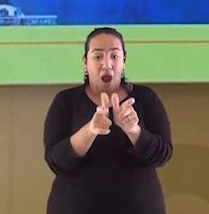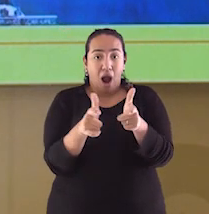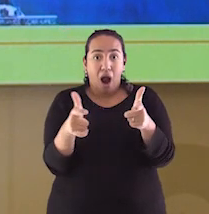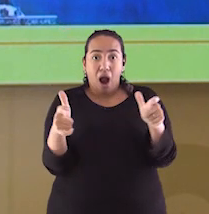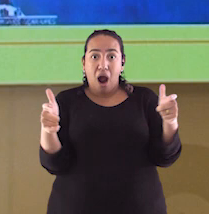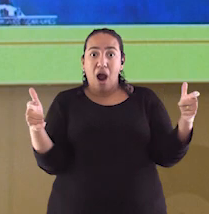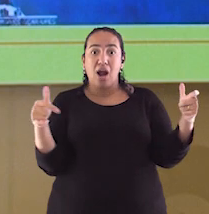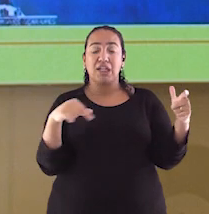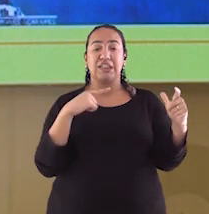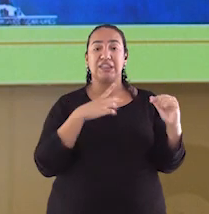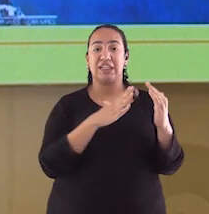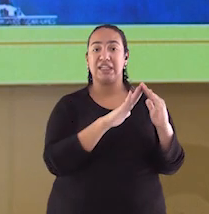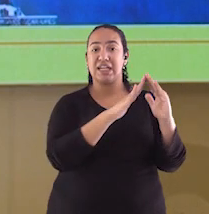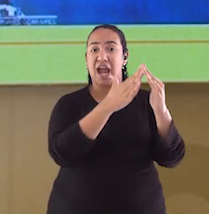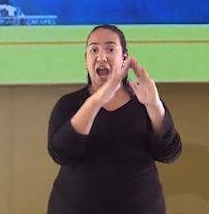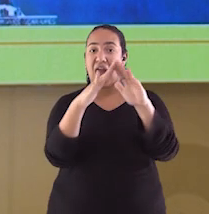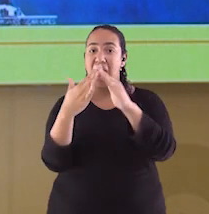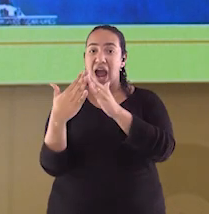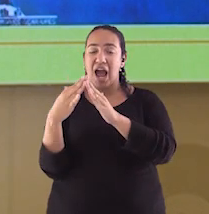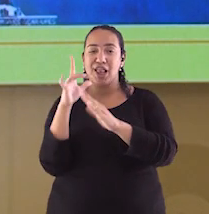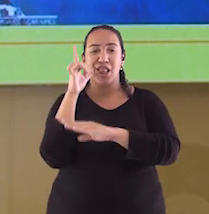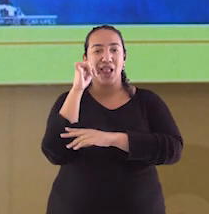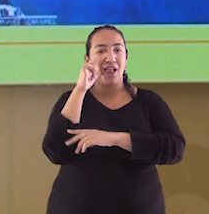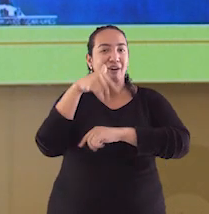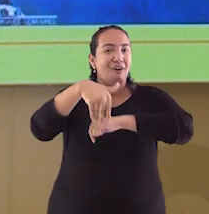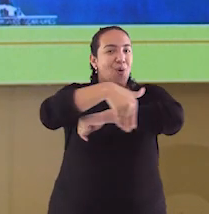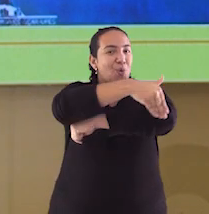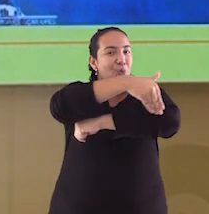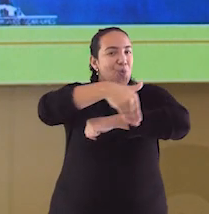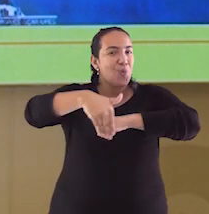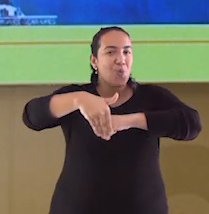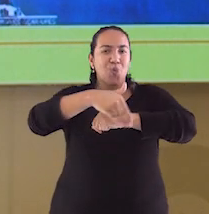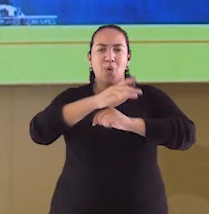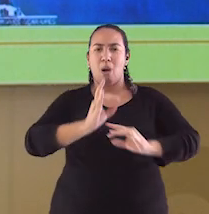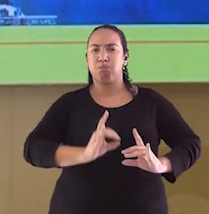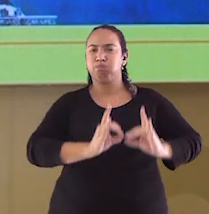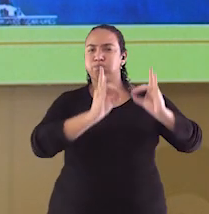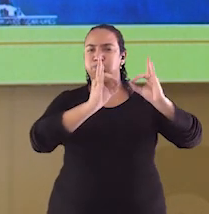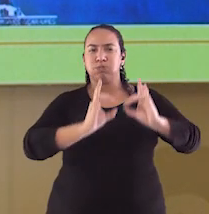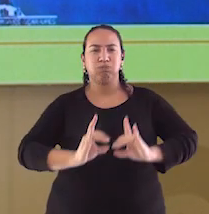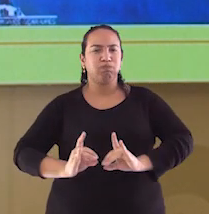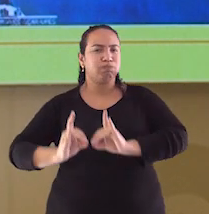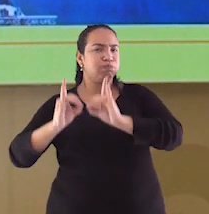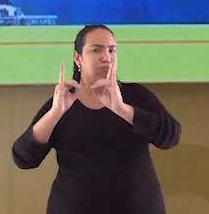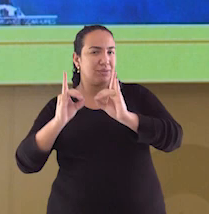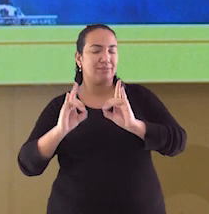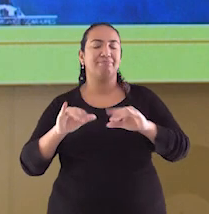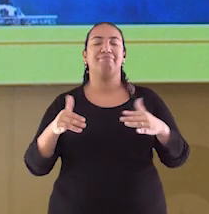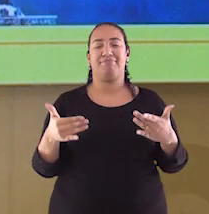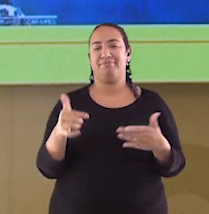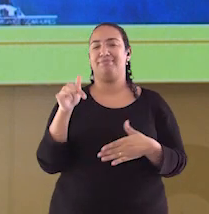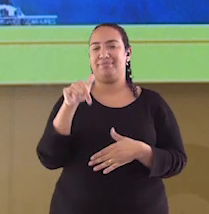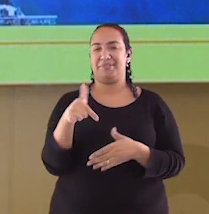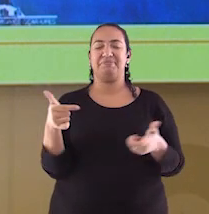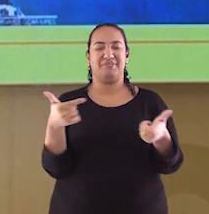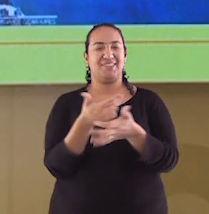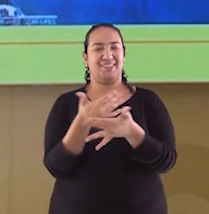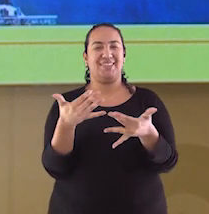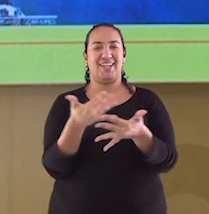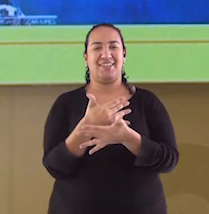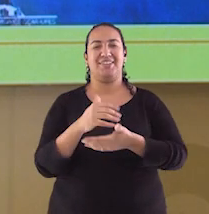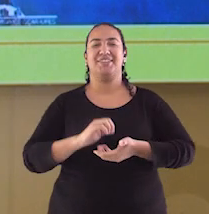muitas moradias, comércio, ruas, pontes, ou seja, é uma